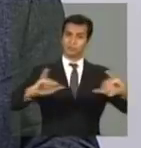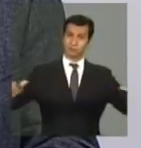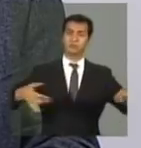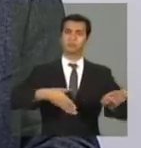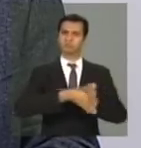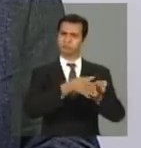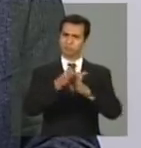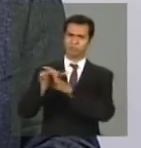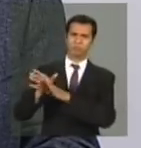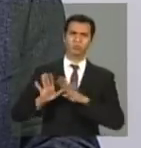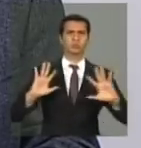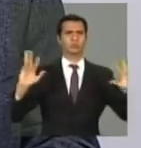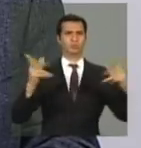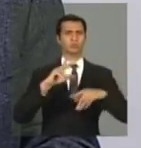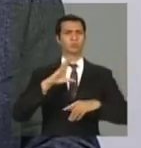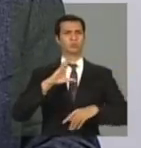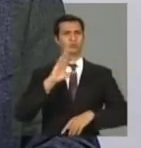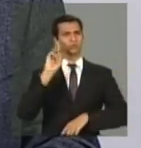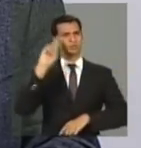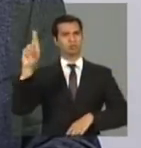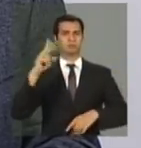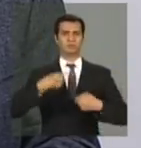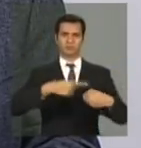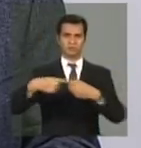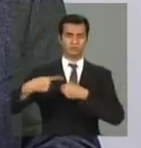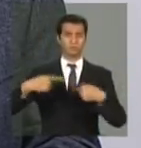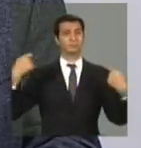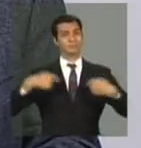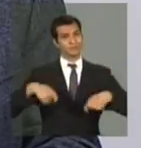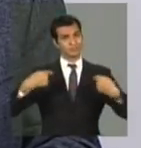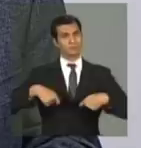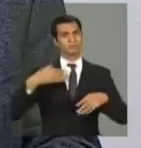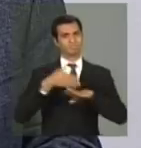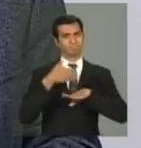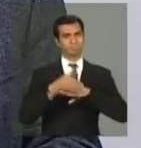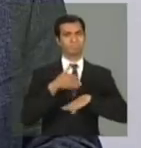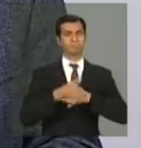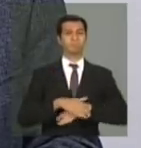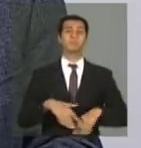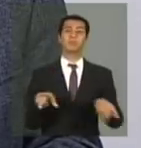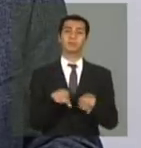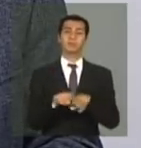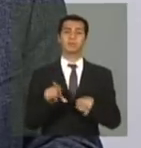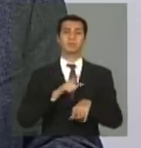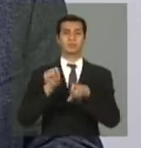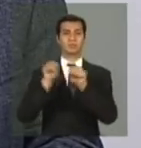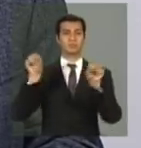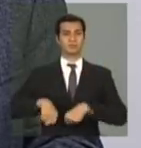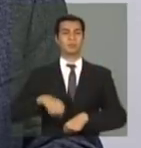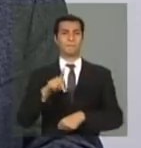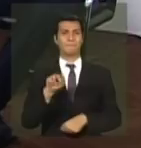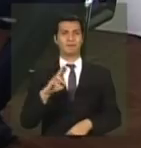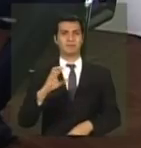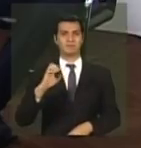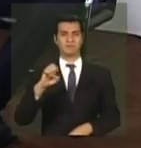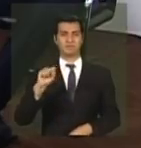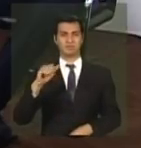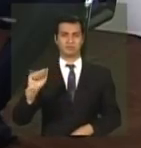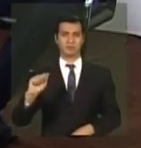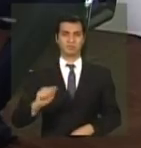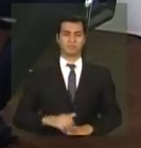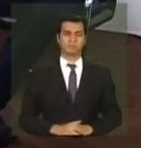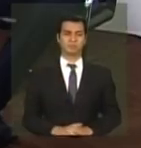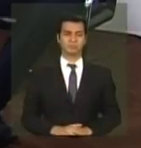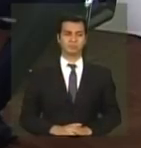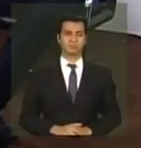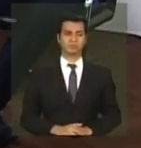acessem essa informação. E, além disso, também tem no Sistema Presença, né, Conceição? Isso, do Sistema Presença,